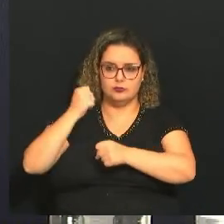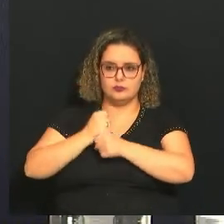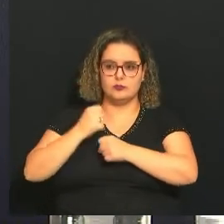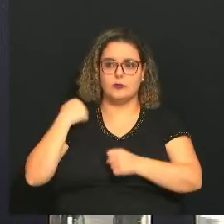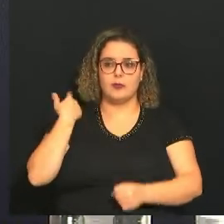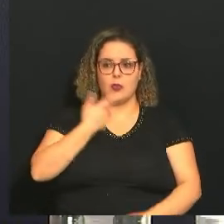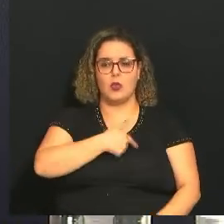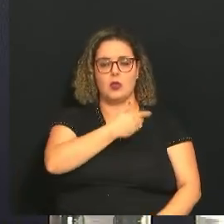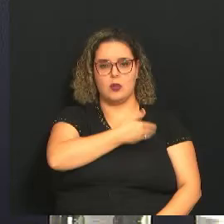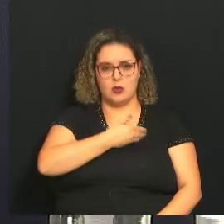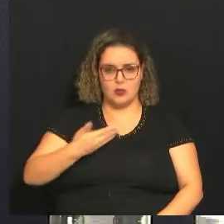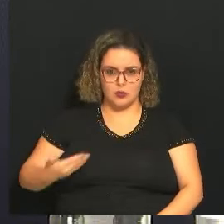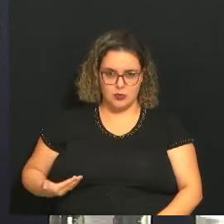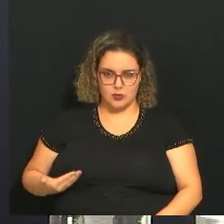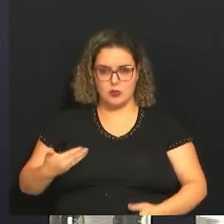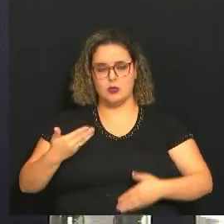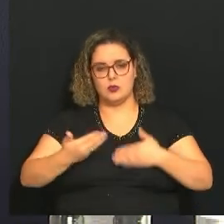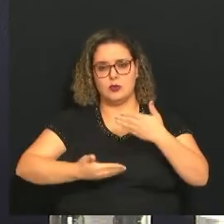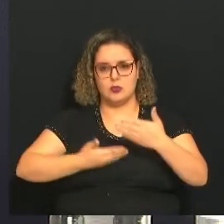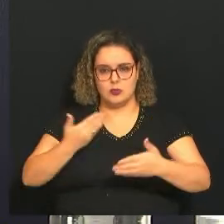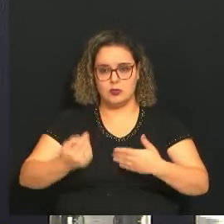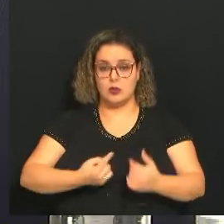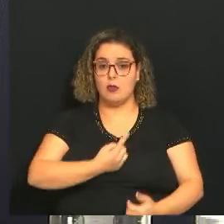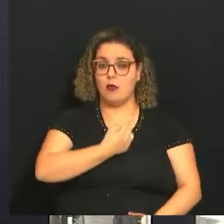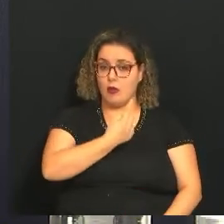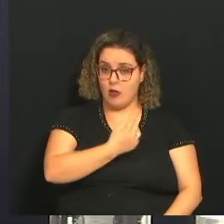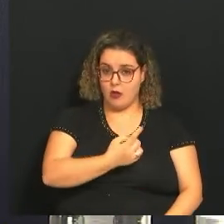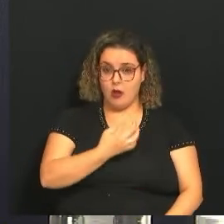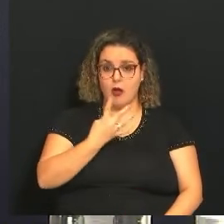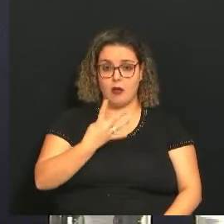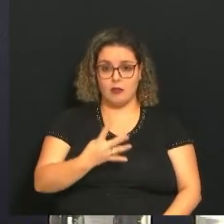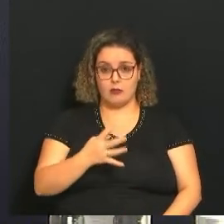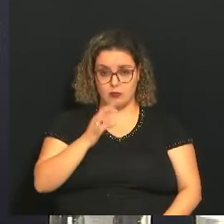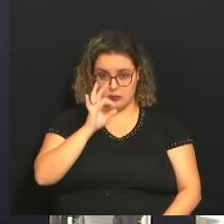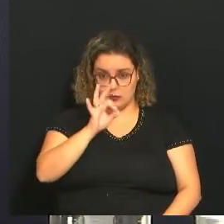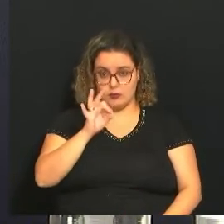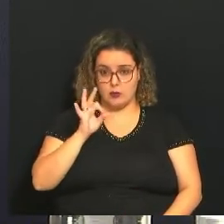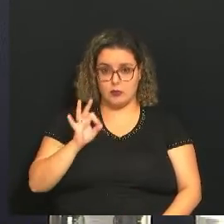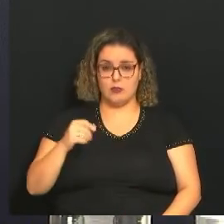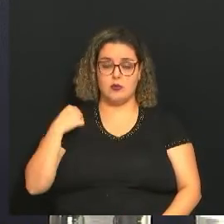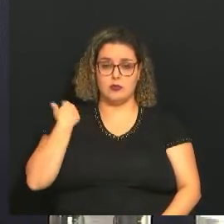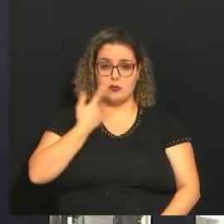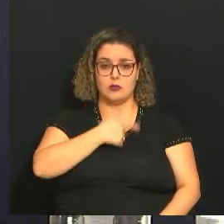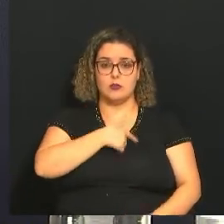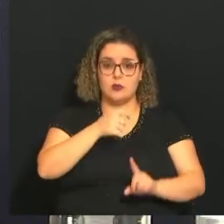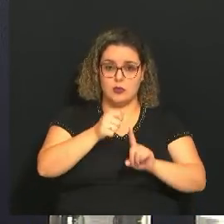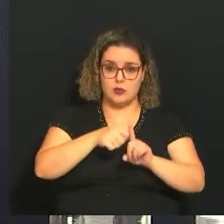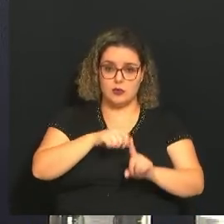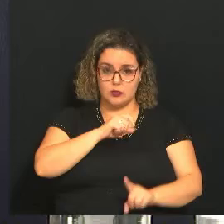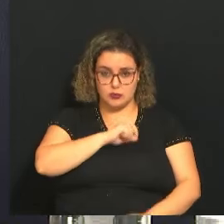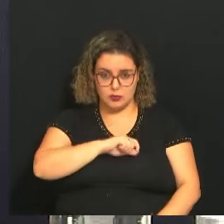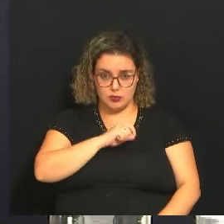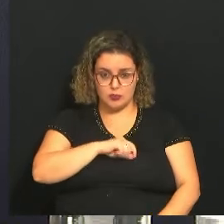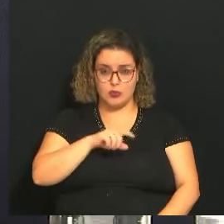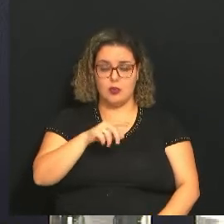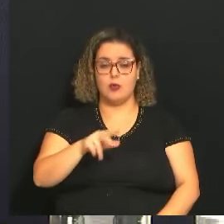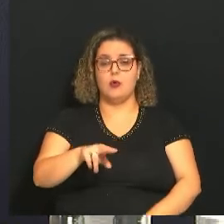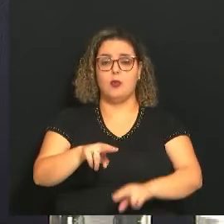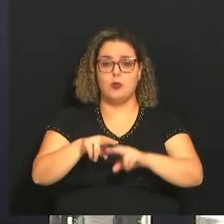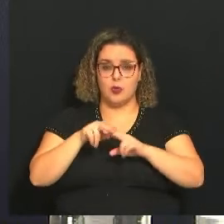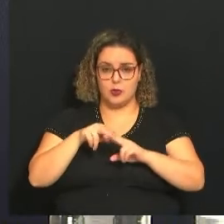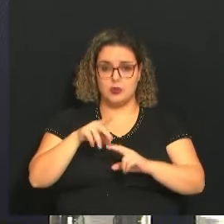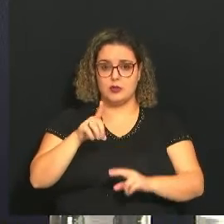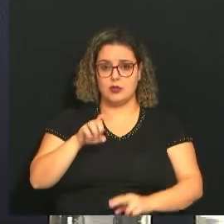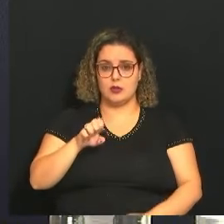servidores públicos, estamos pagando 14% do nosso salário. Por isso que a Débora faz esse